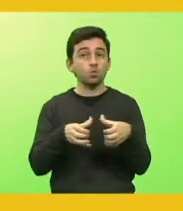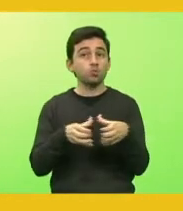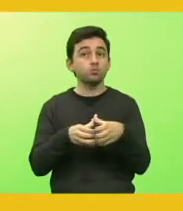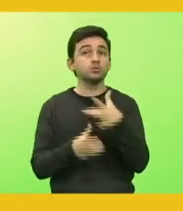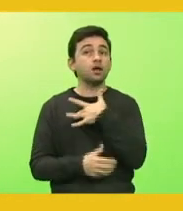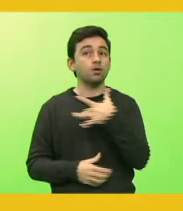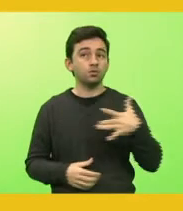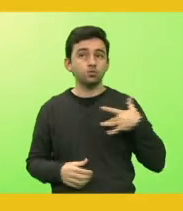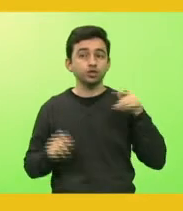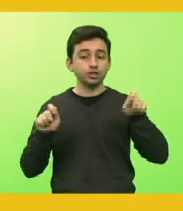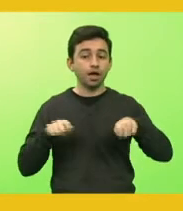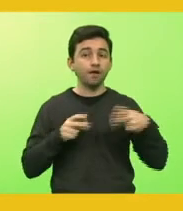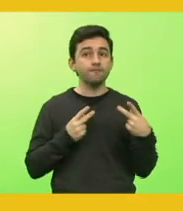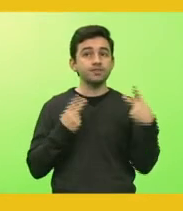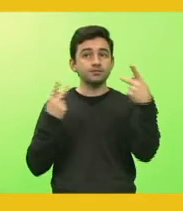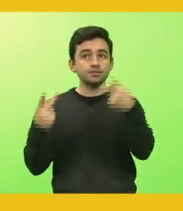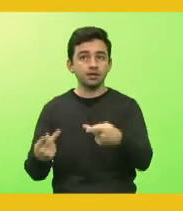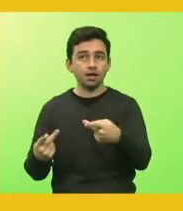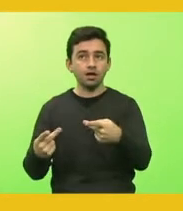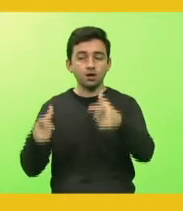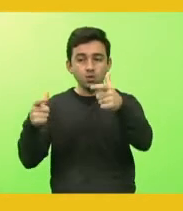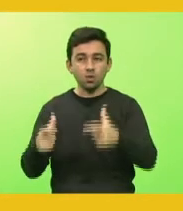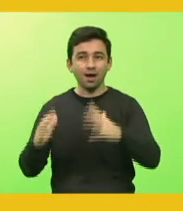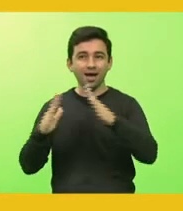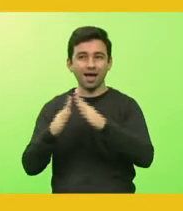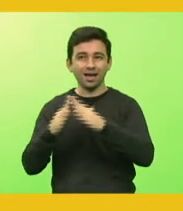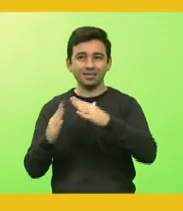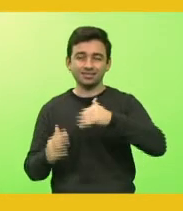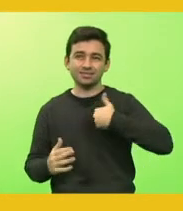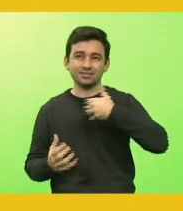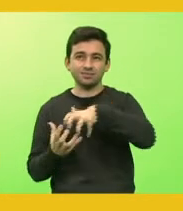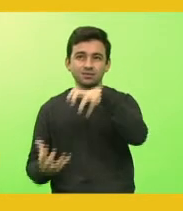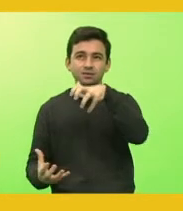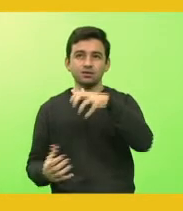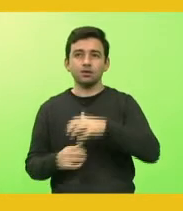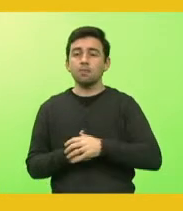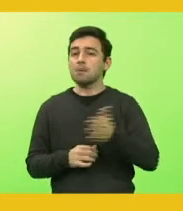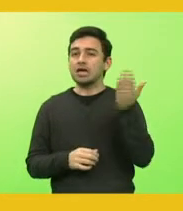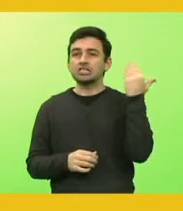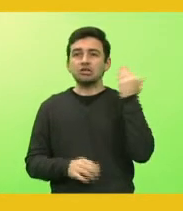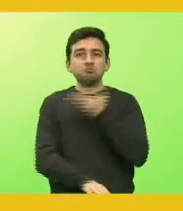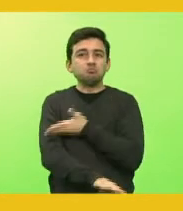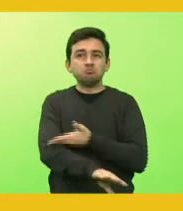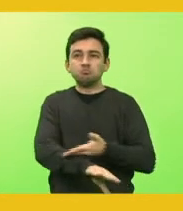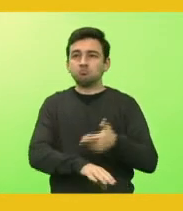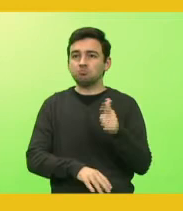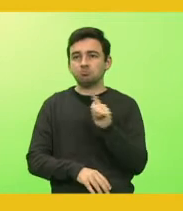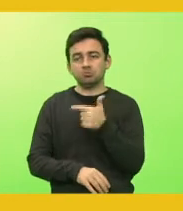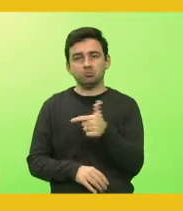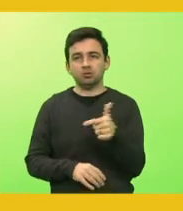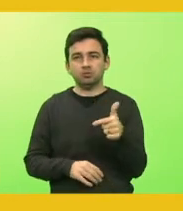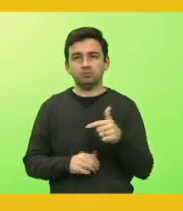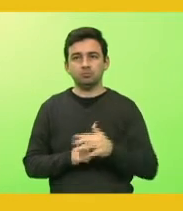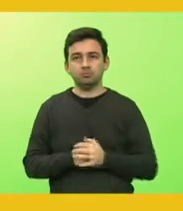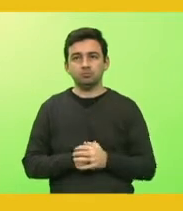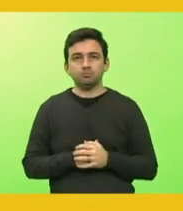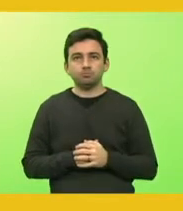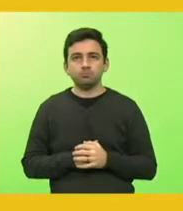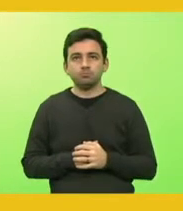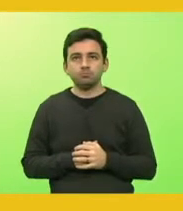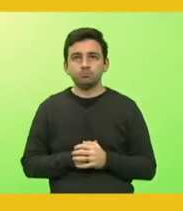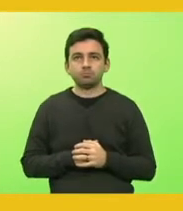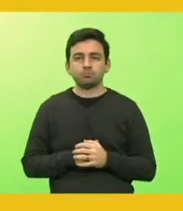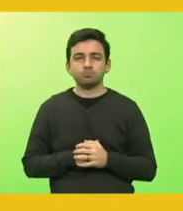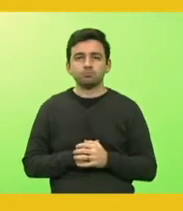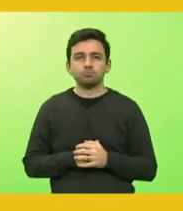a visitar os idosos em asilos, uma prática que, olha, espanta, não era comum entre essas equipes. Pode passar mais um, por favor.